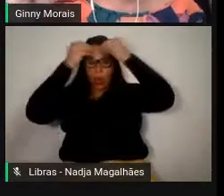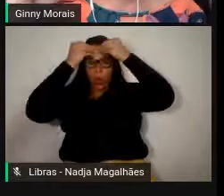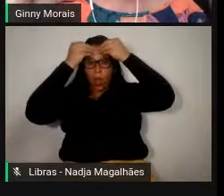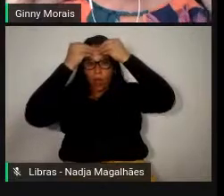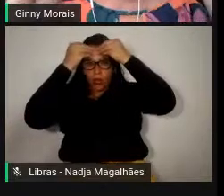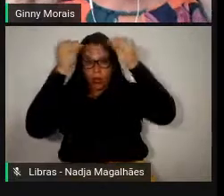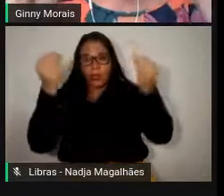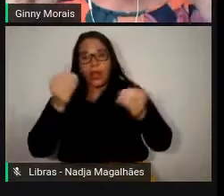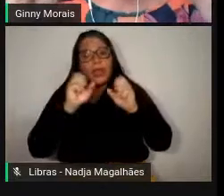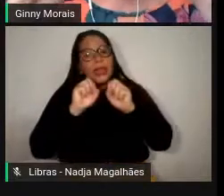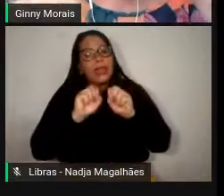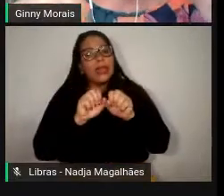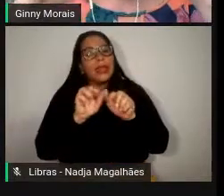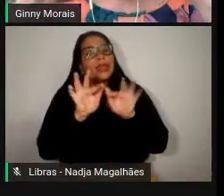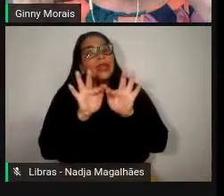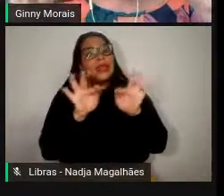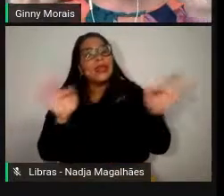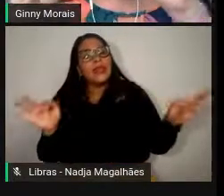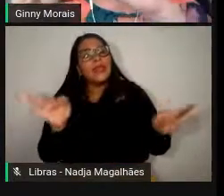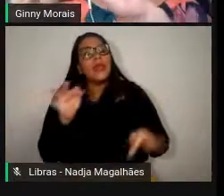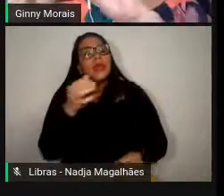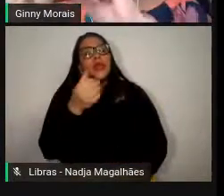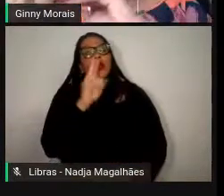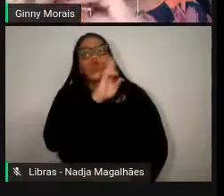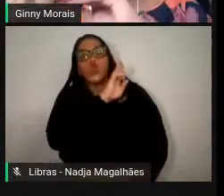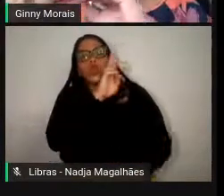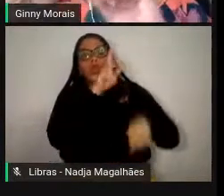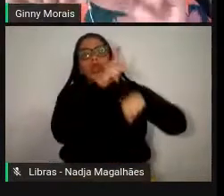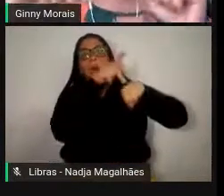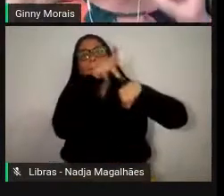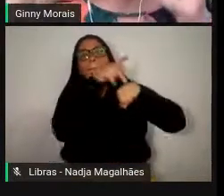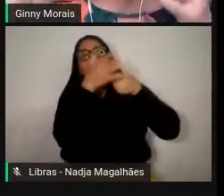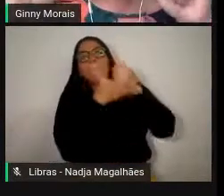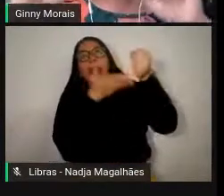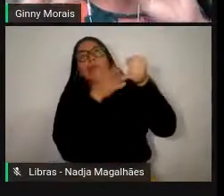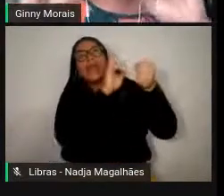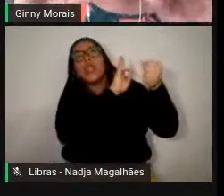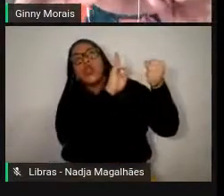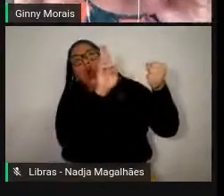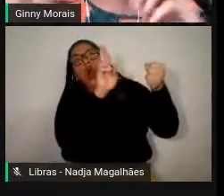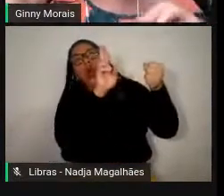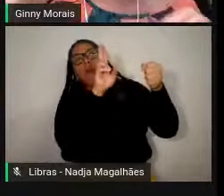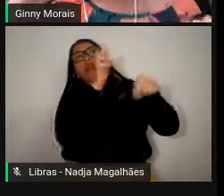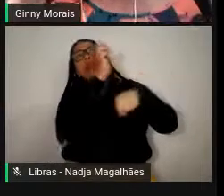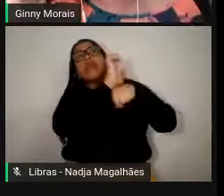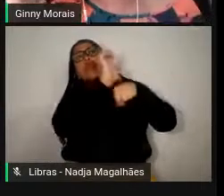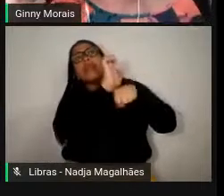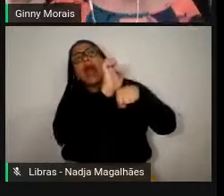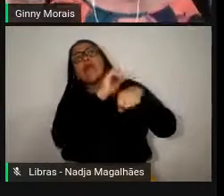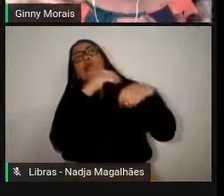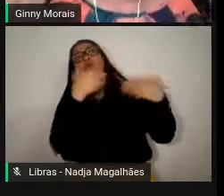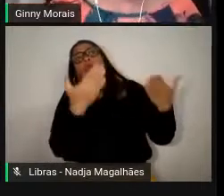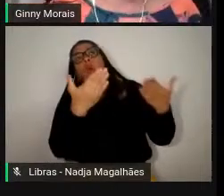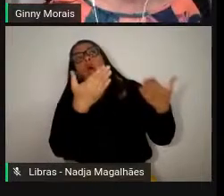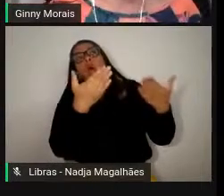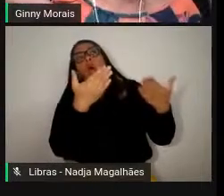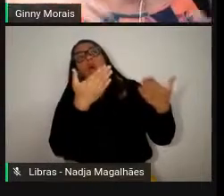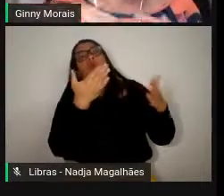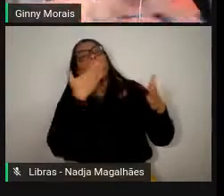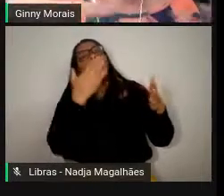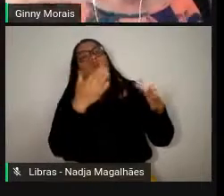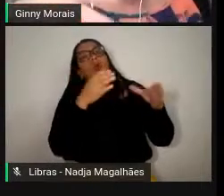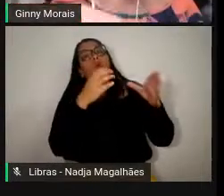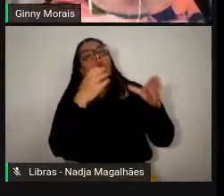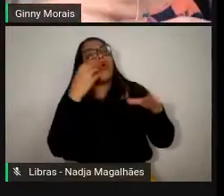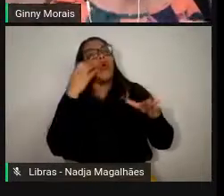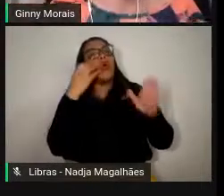que eu digo nome do parlamentar, estado, partido e o número do projeto que está sendo votado. O número do projeto